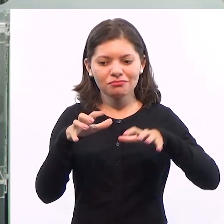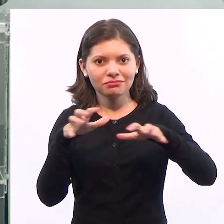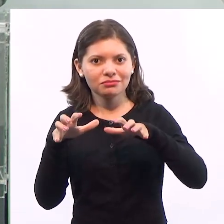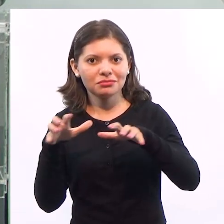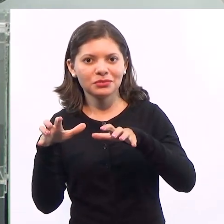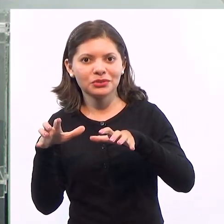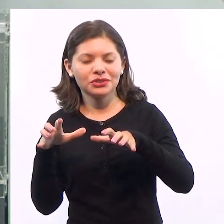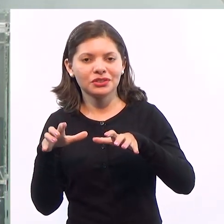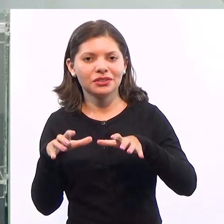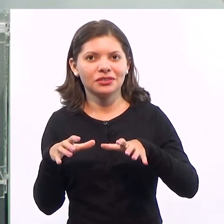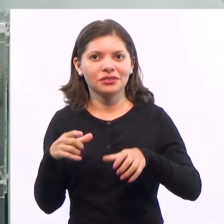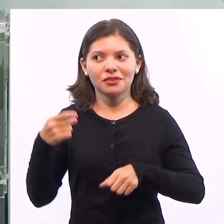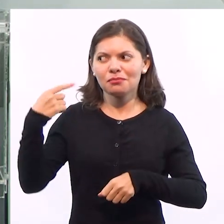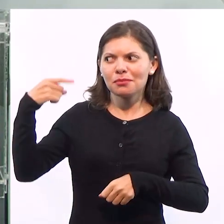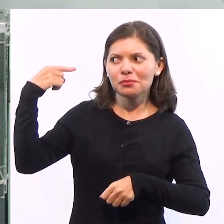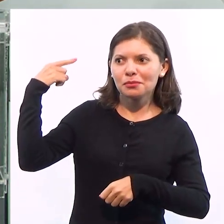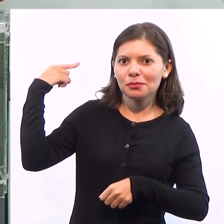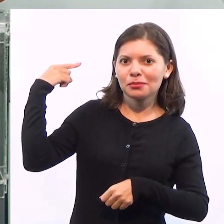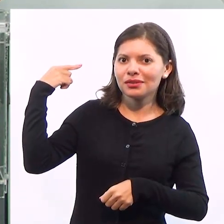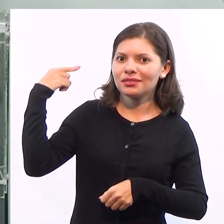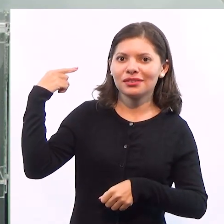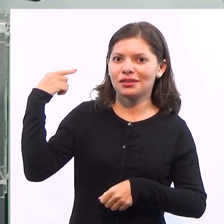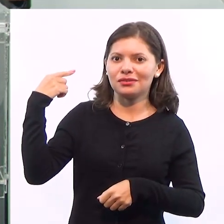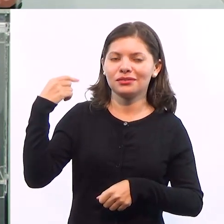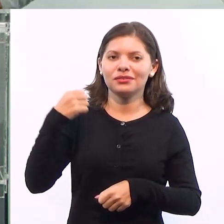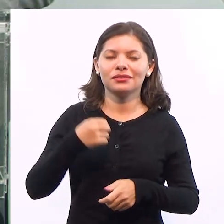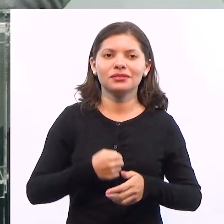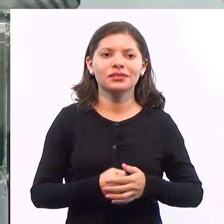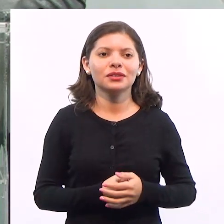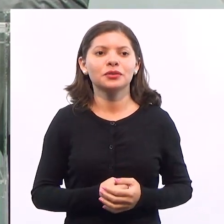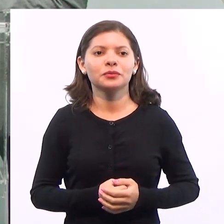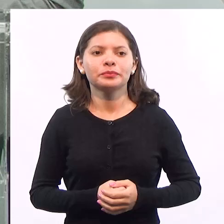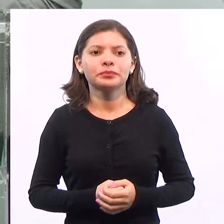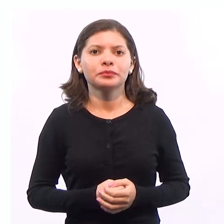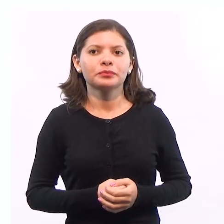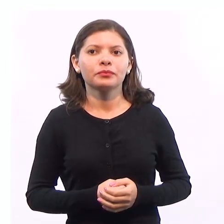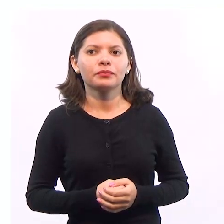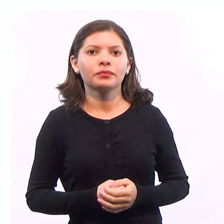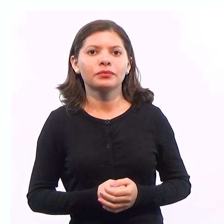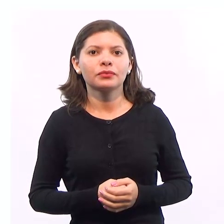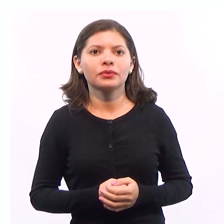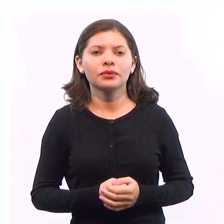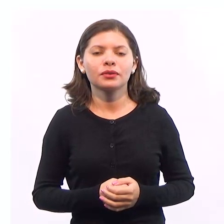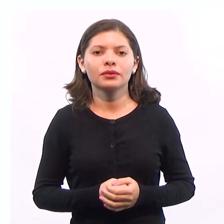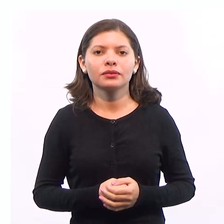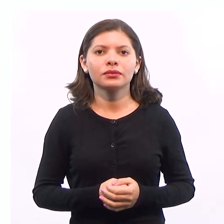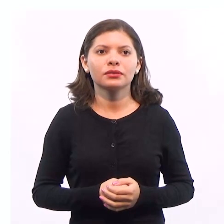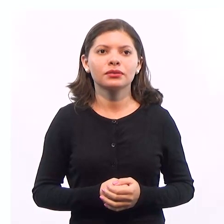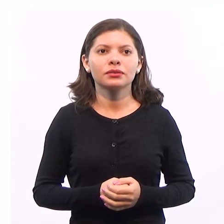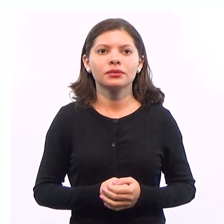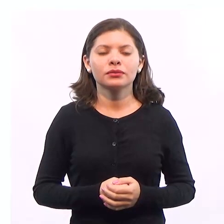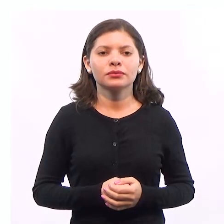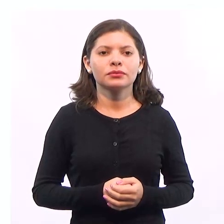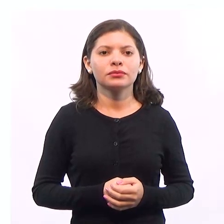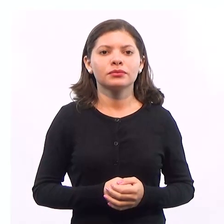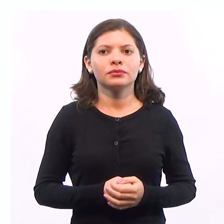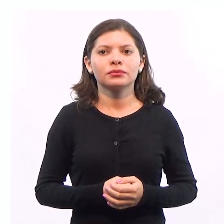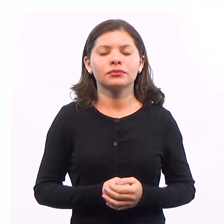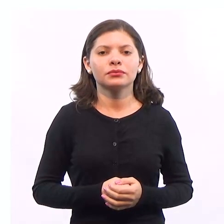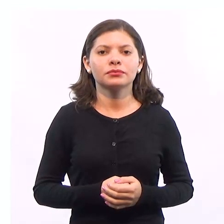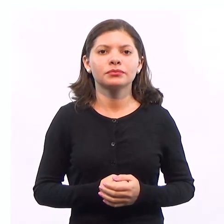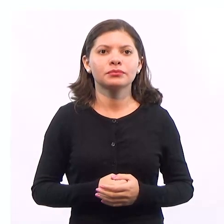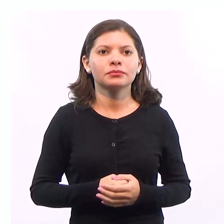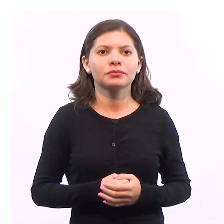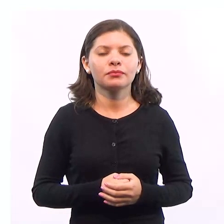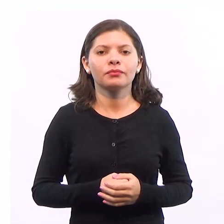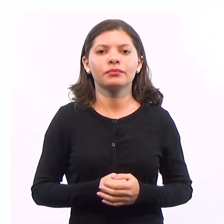mexer. Se a gente não se mexer, a gente vai ficando para trás. Olha lá, ó. Ainda, o conceito de desenvolvimento